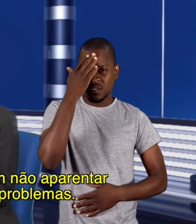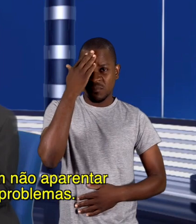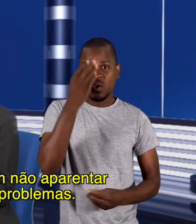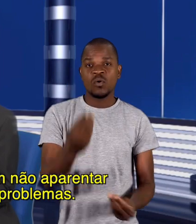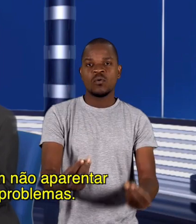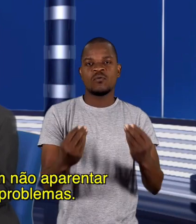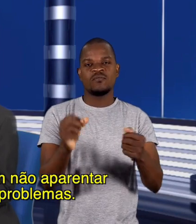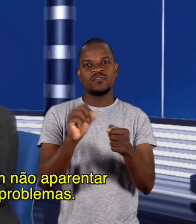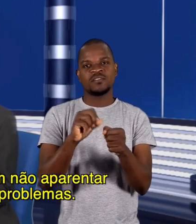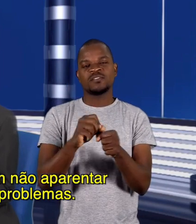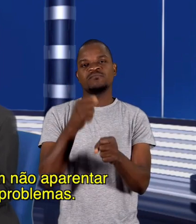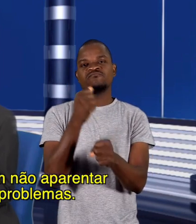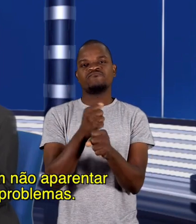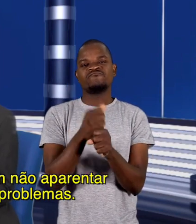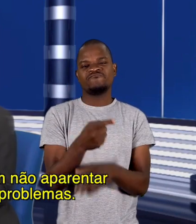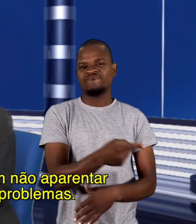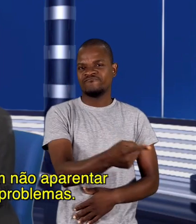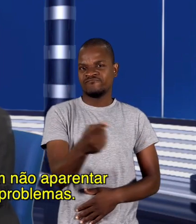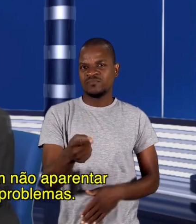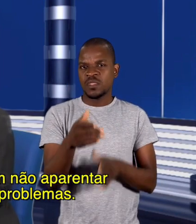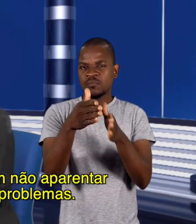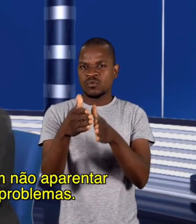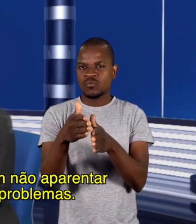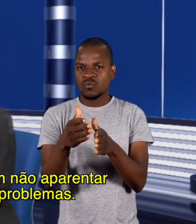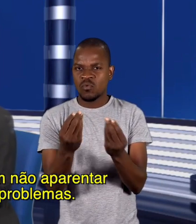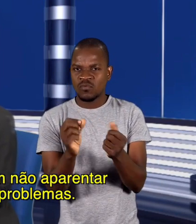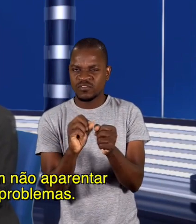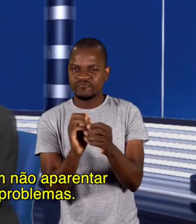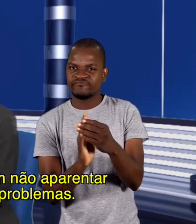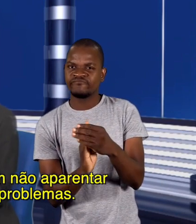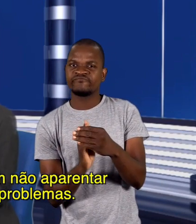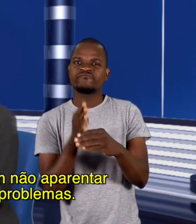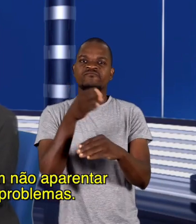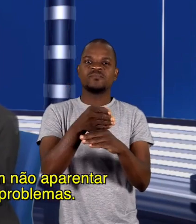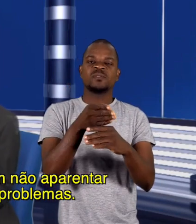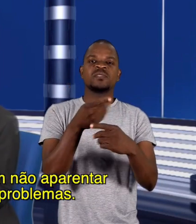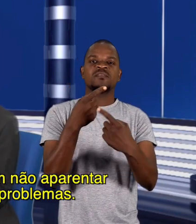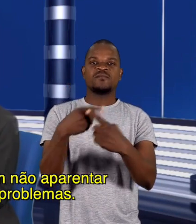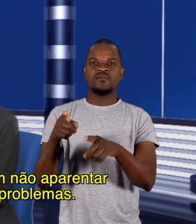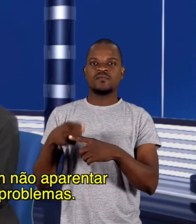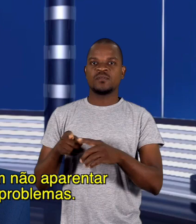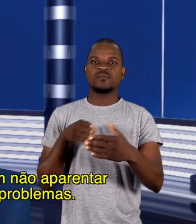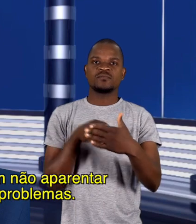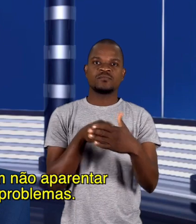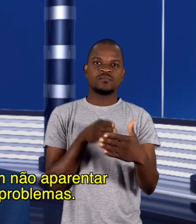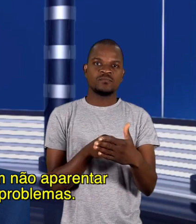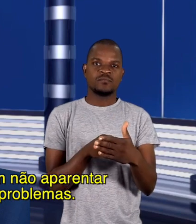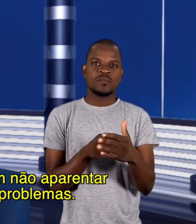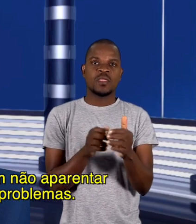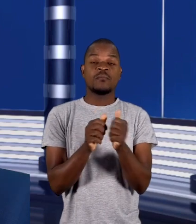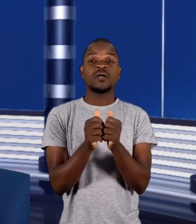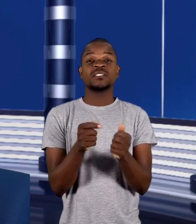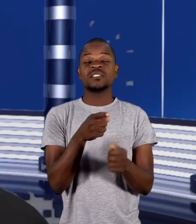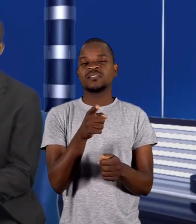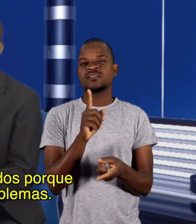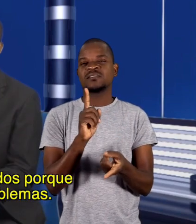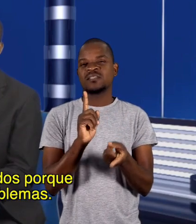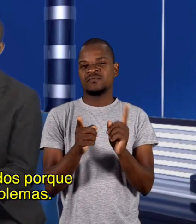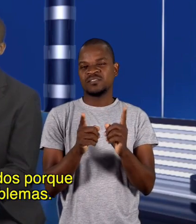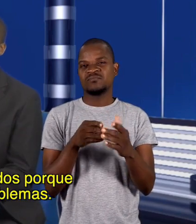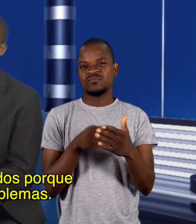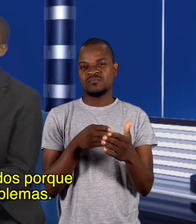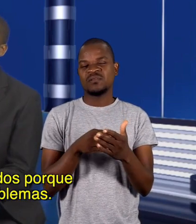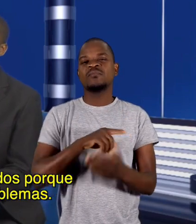superar para sanar alguns problemas que achamos que pode não ser problema mas para nós que é um grande problema então